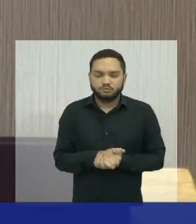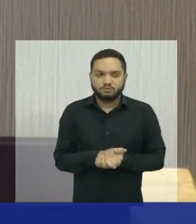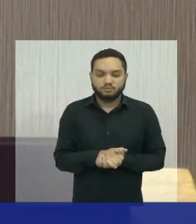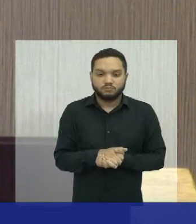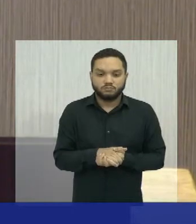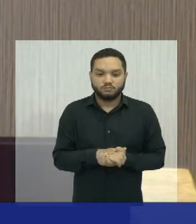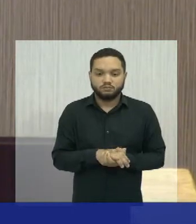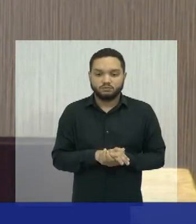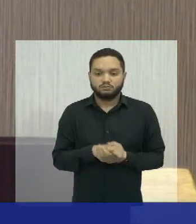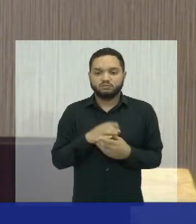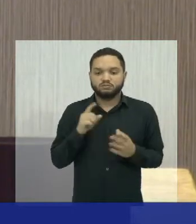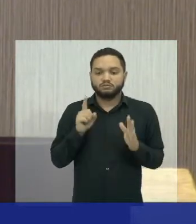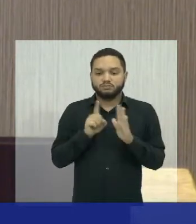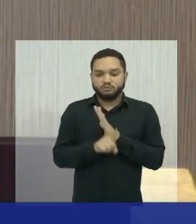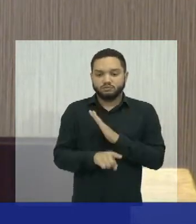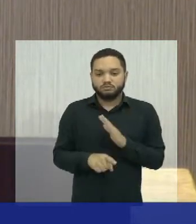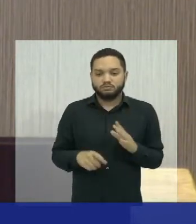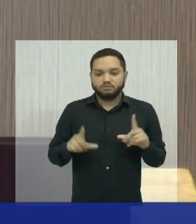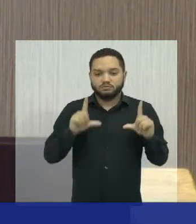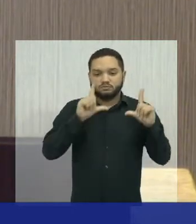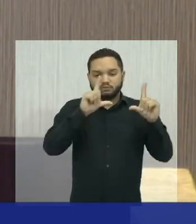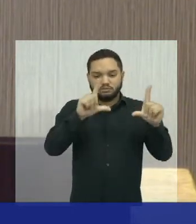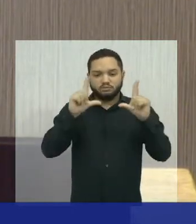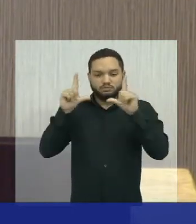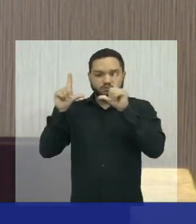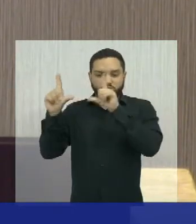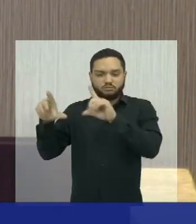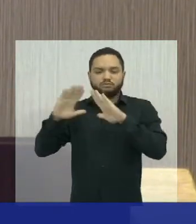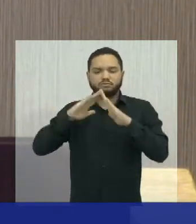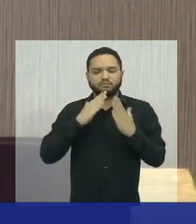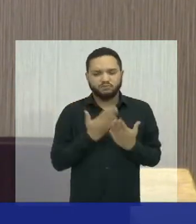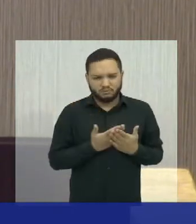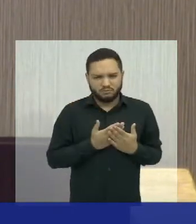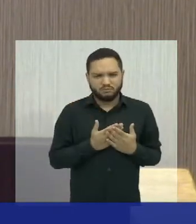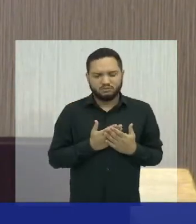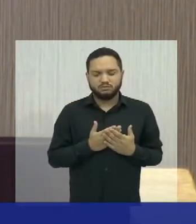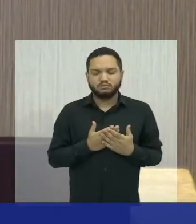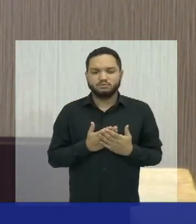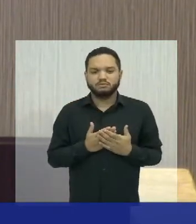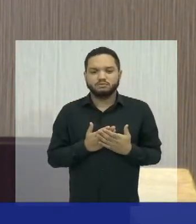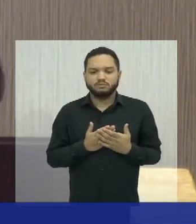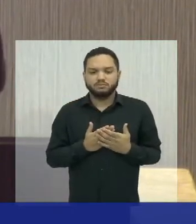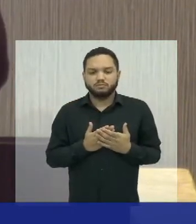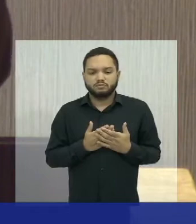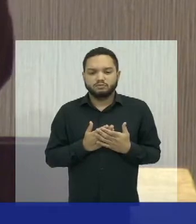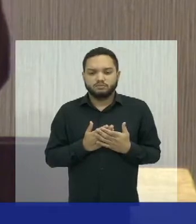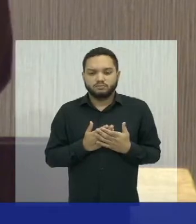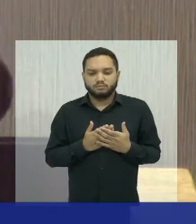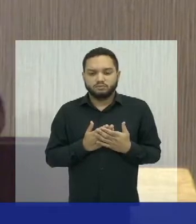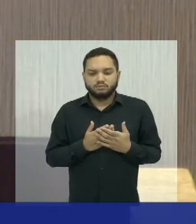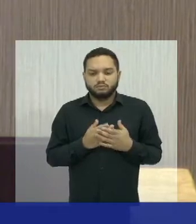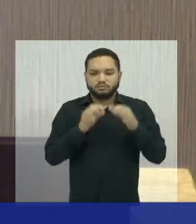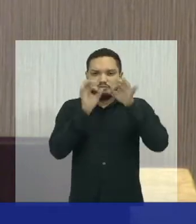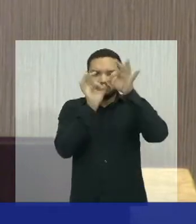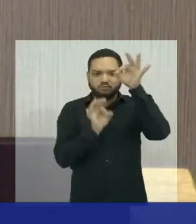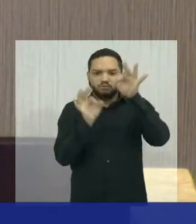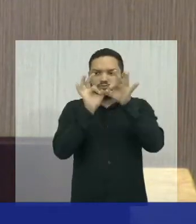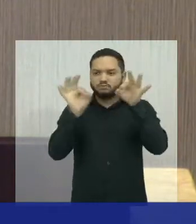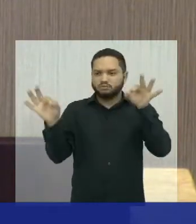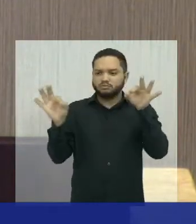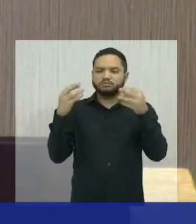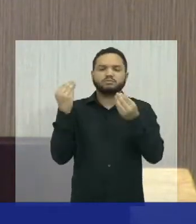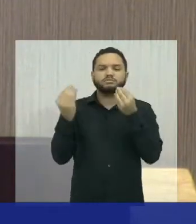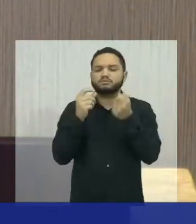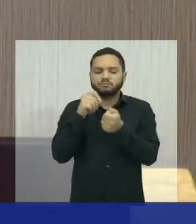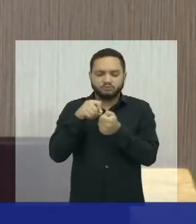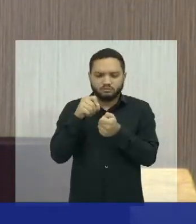Como fica a questão das placas de indicação das escolas com relação a essa questão da metragem? Como é que nós vamos trabalhar